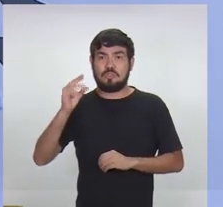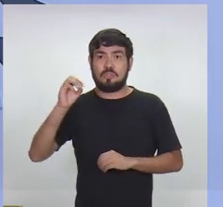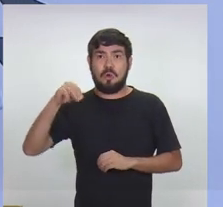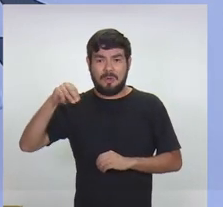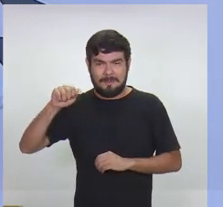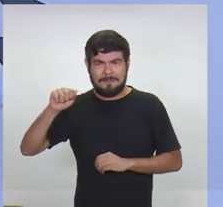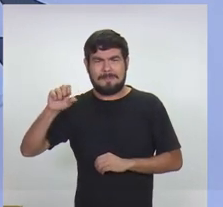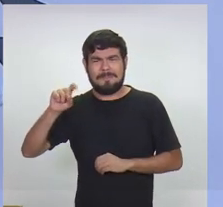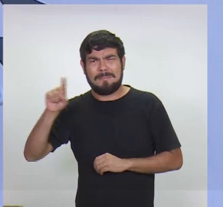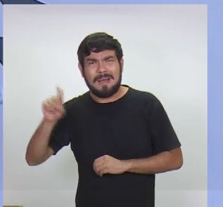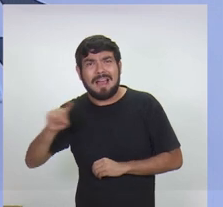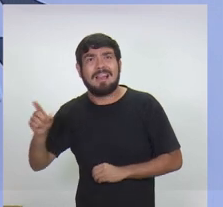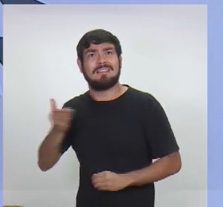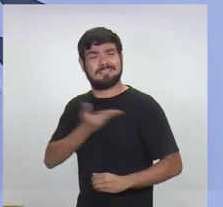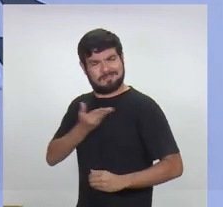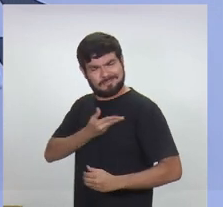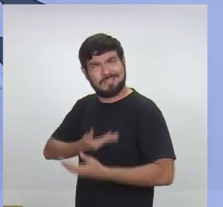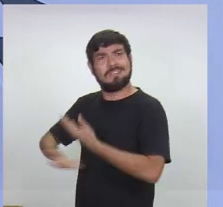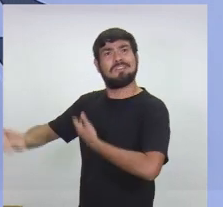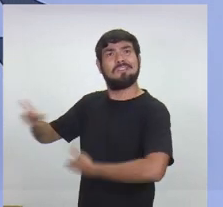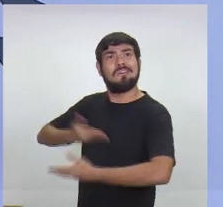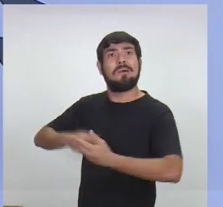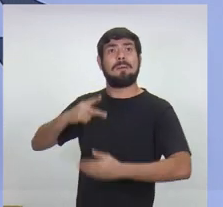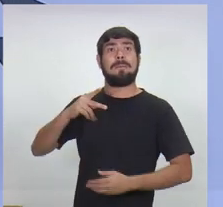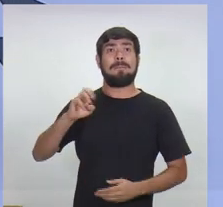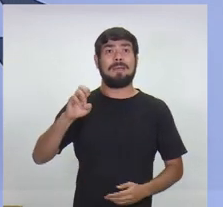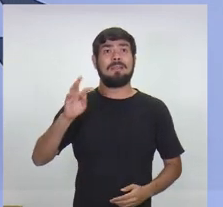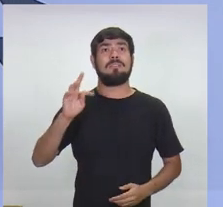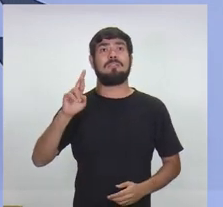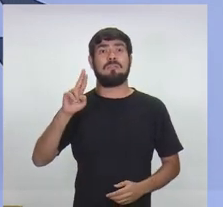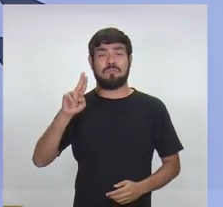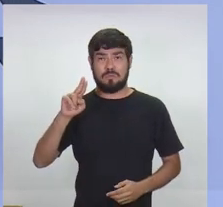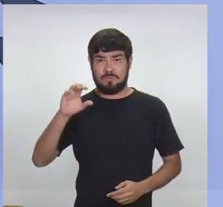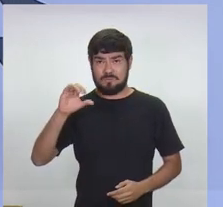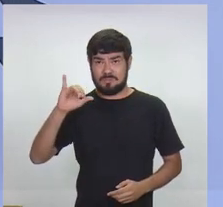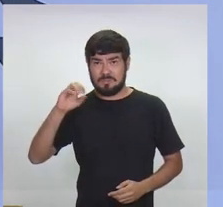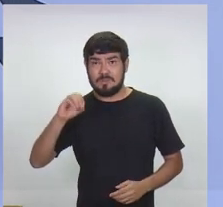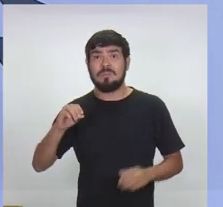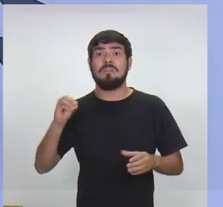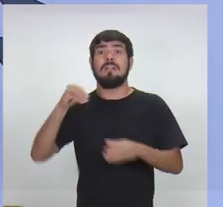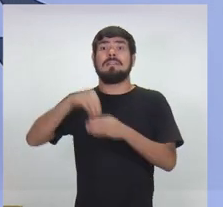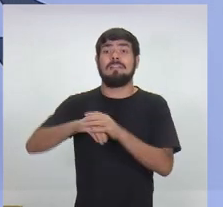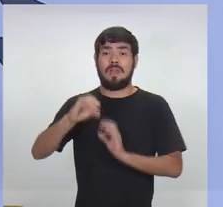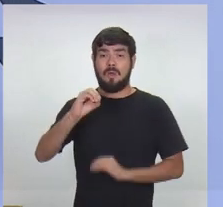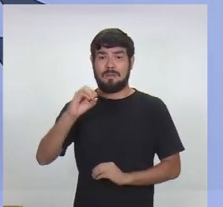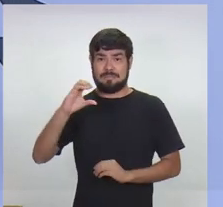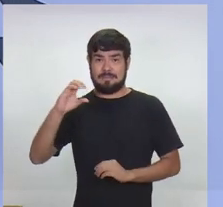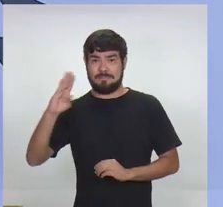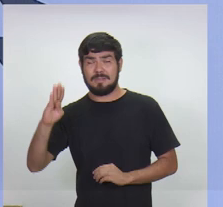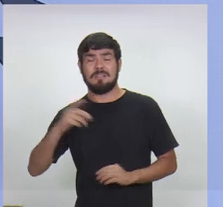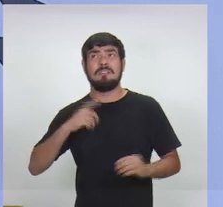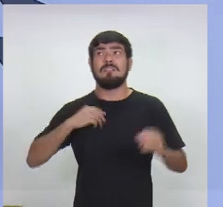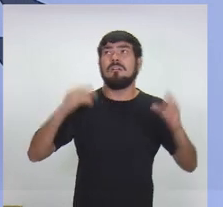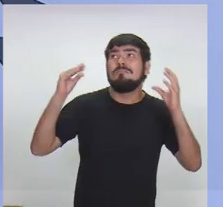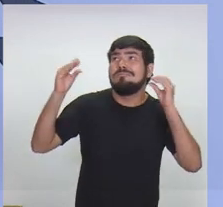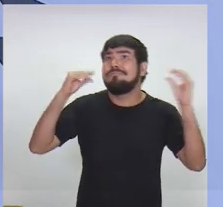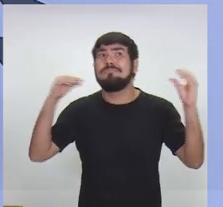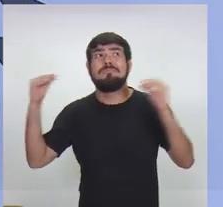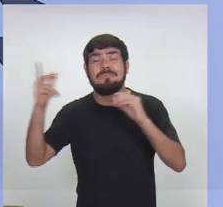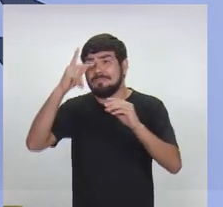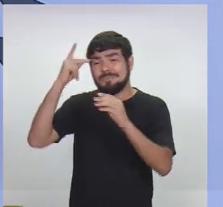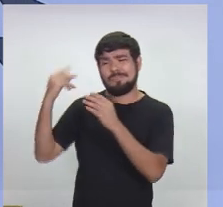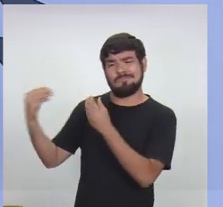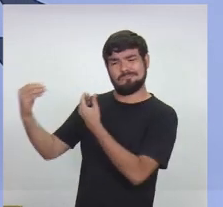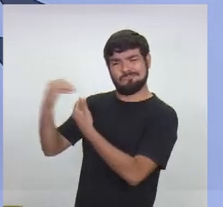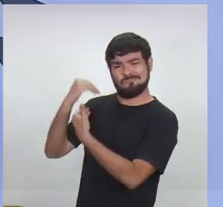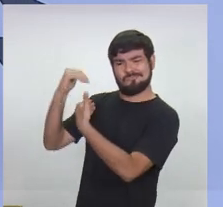foi da conab tô conversando com o petróleo que é da ocb tou ouvindo as instituições de classe ouvindo a sociedade civil organizada